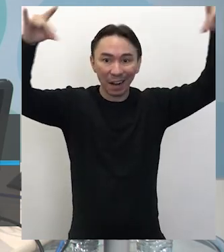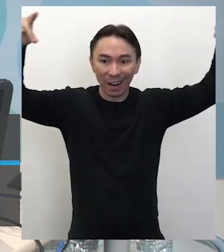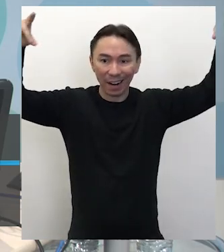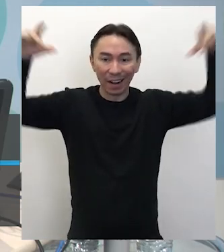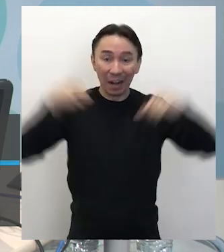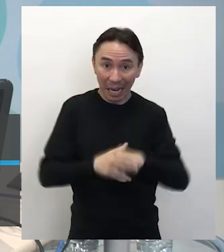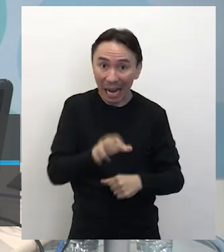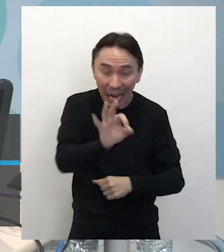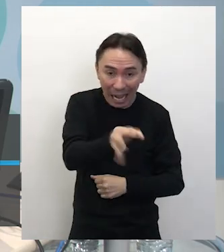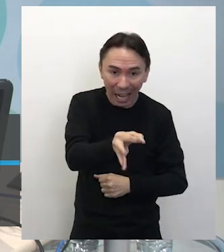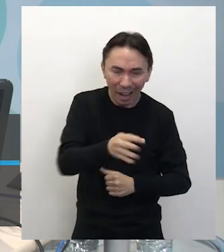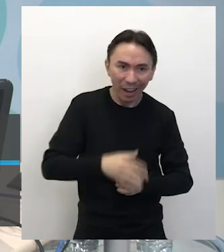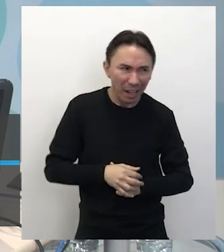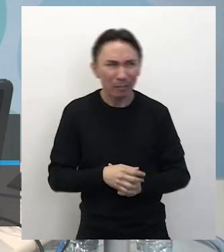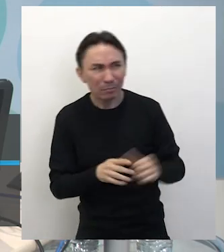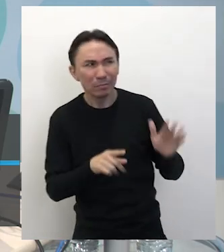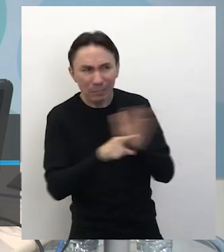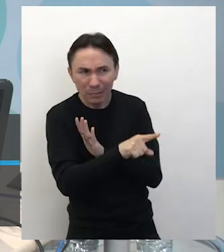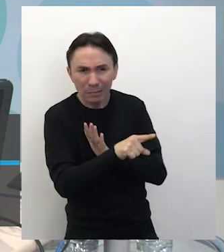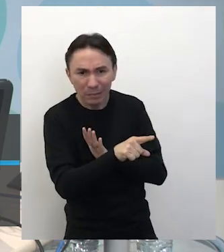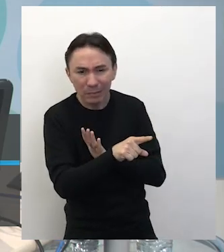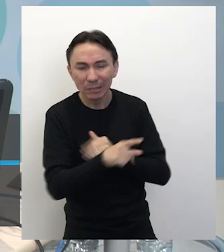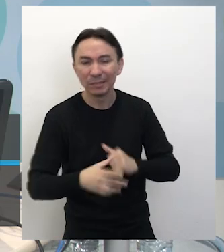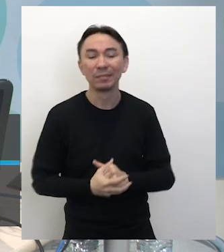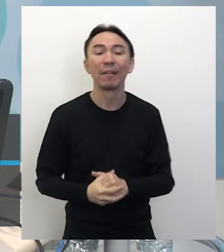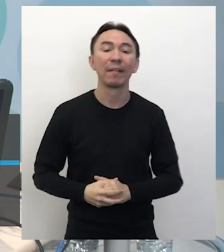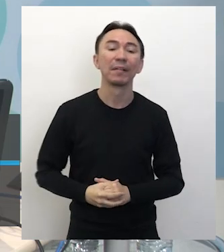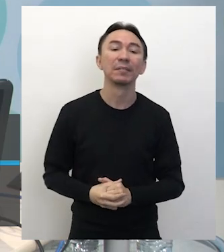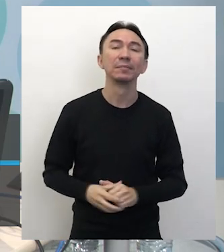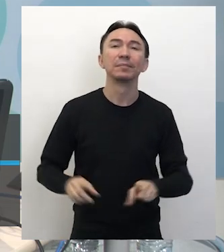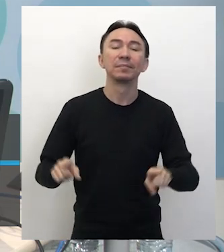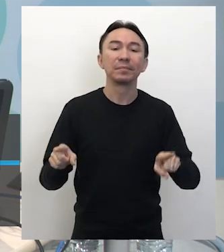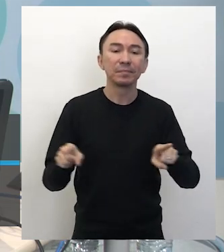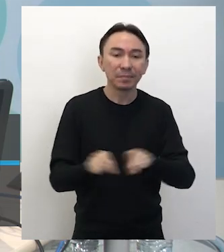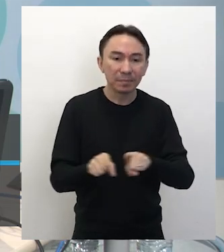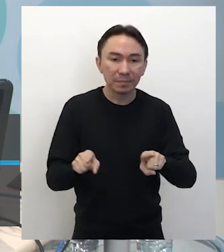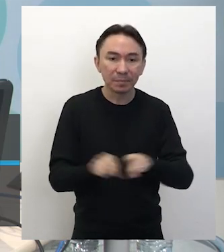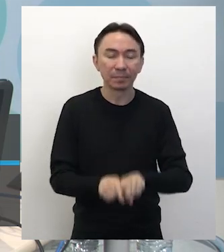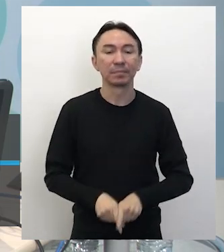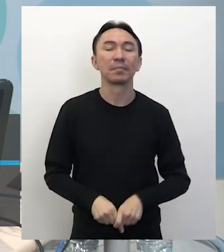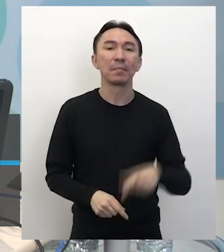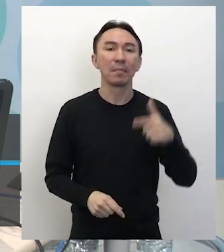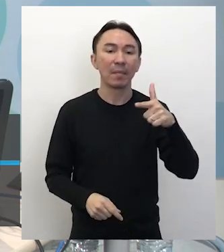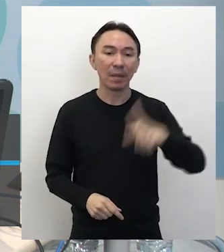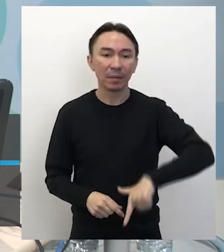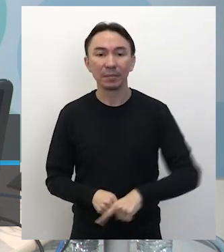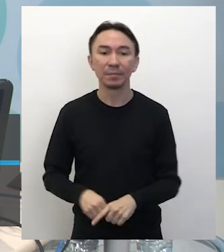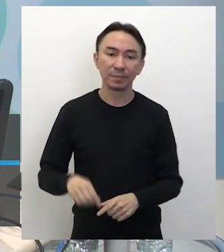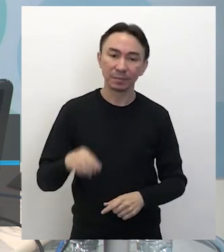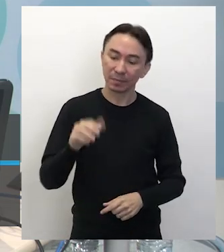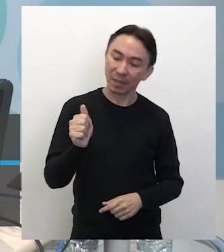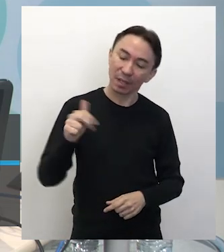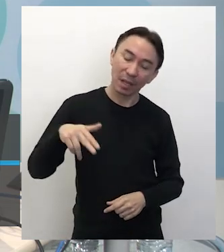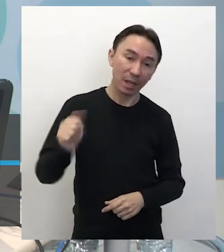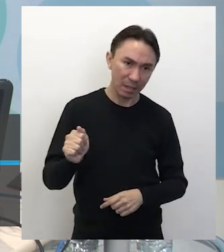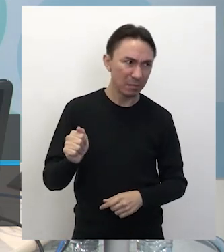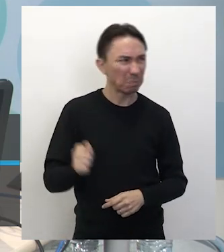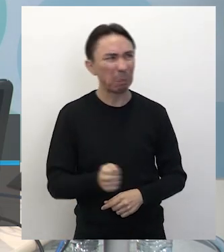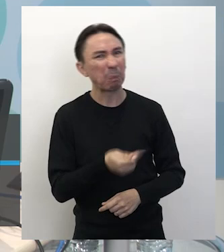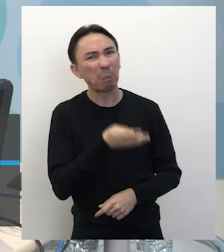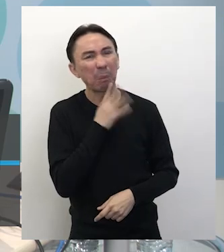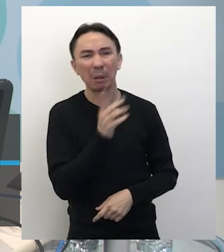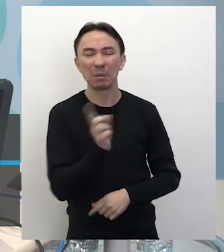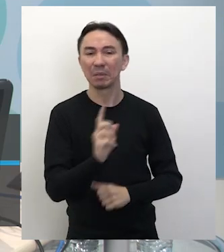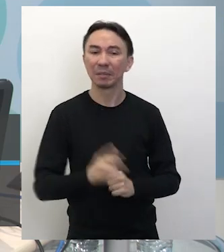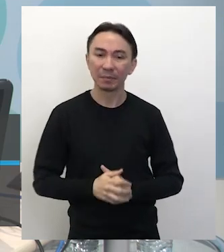estava querendo exclamar aí. Aí vamos ver o que mais. A Ana Caroline, não conheço.